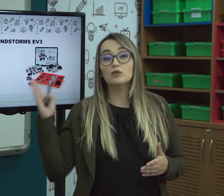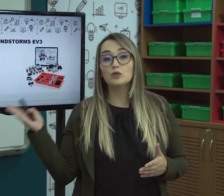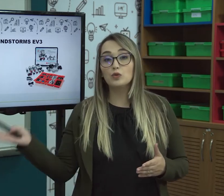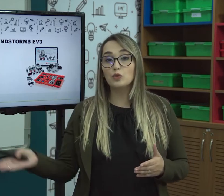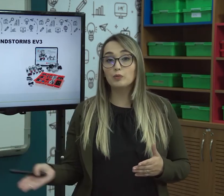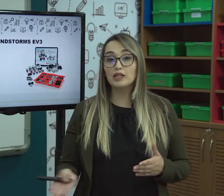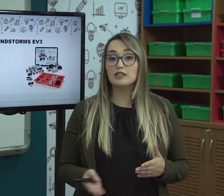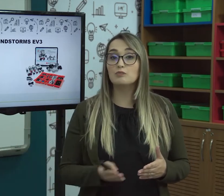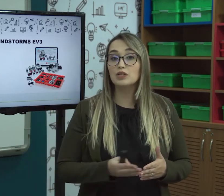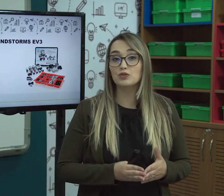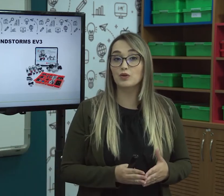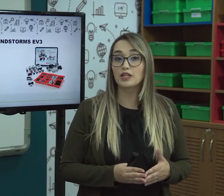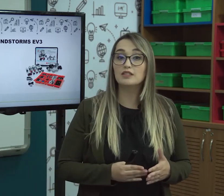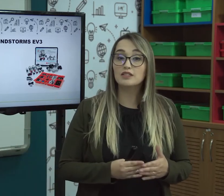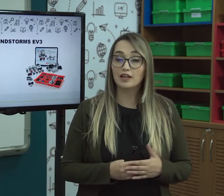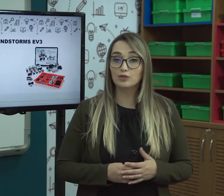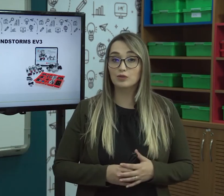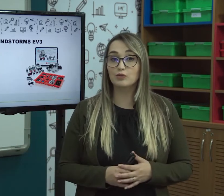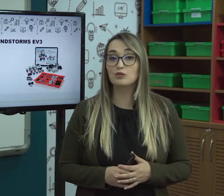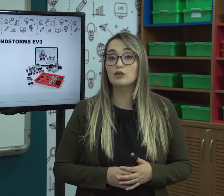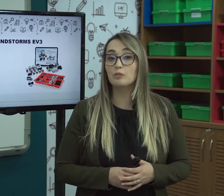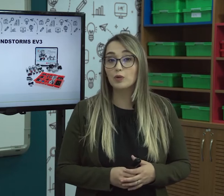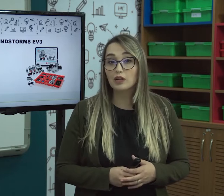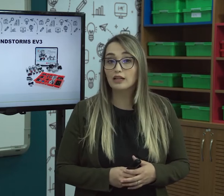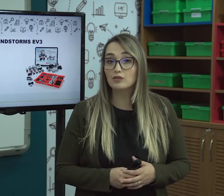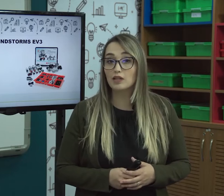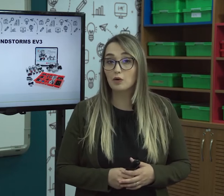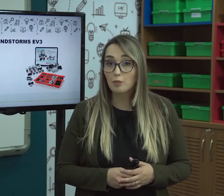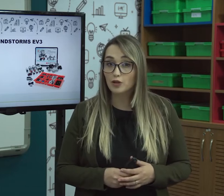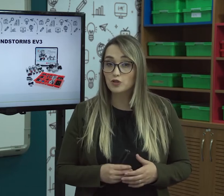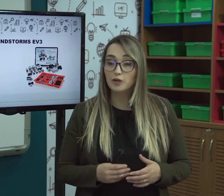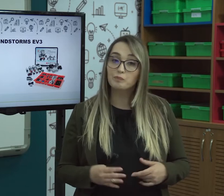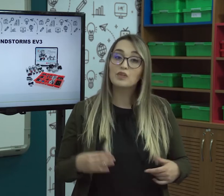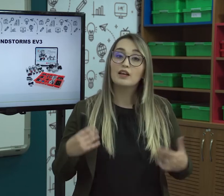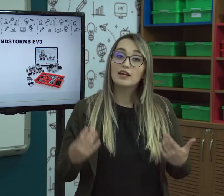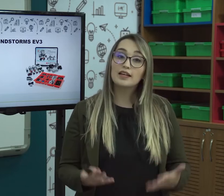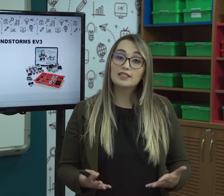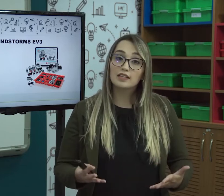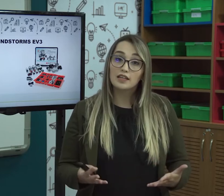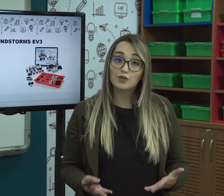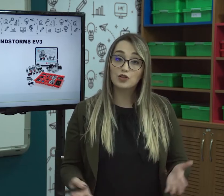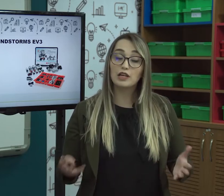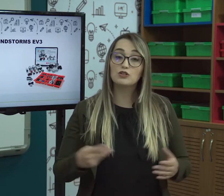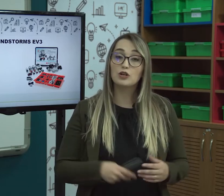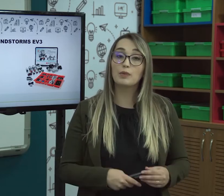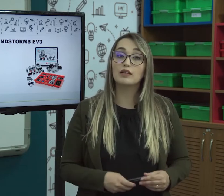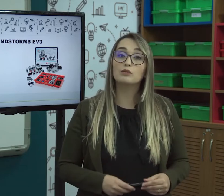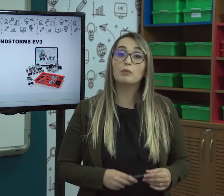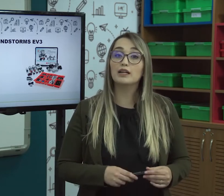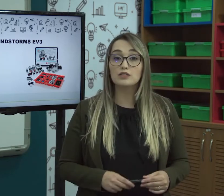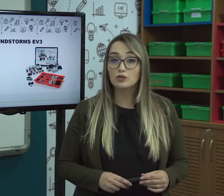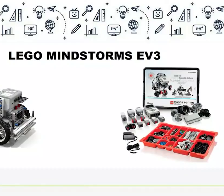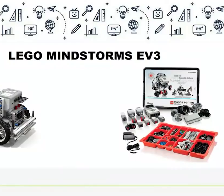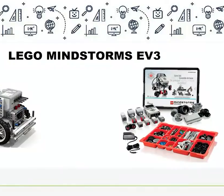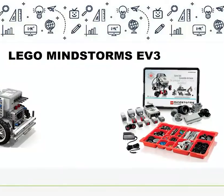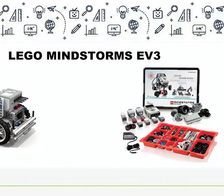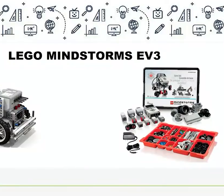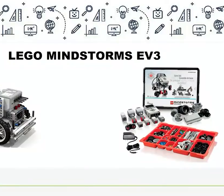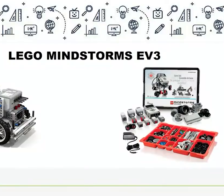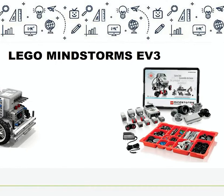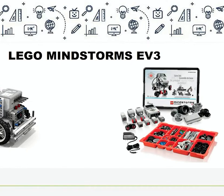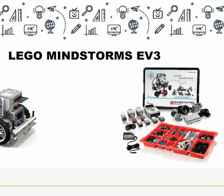fazem inúmeras missões dentro dos campeonatos da robótica. Esse kit, ele é chamado